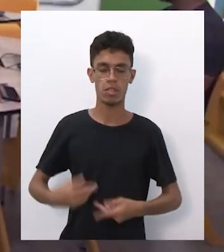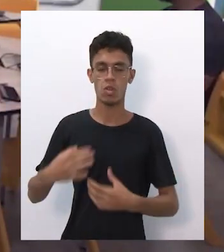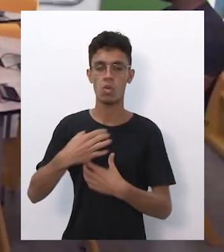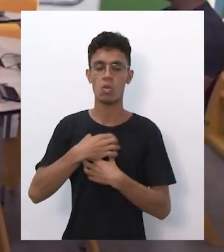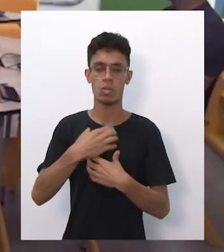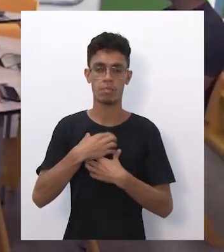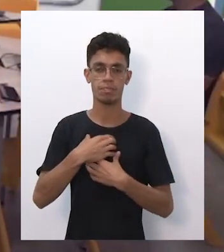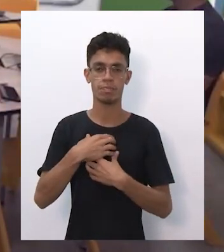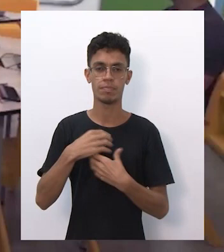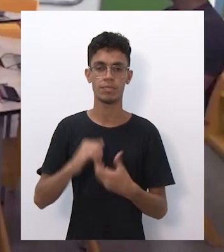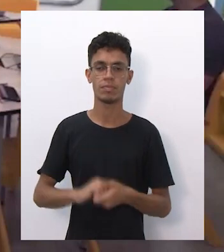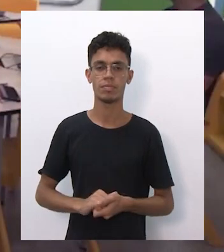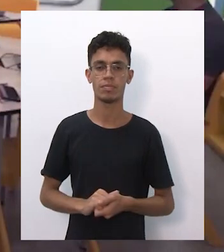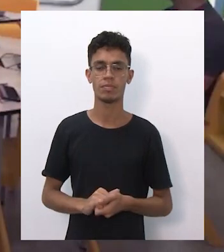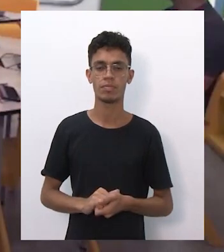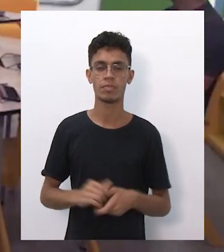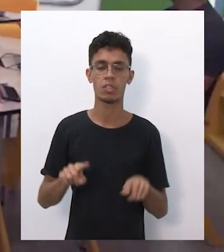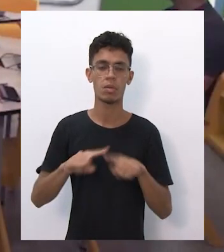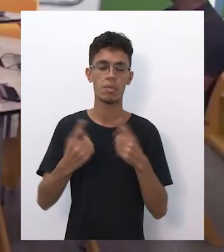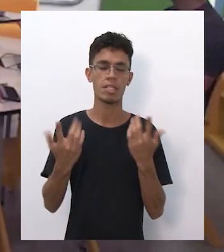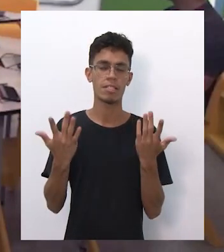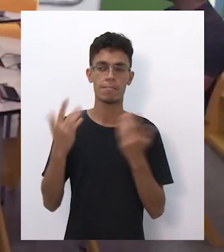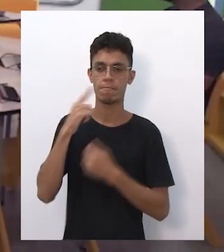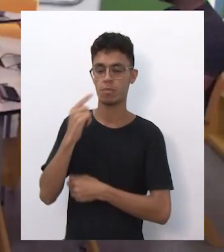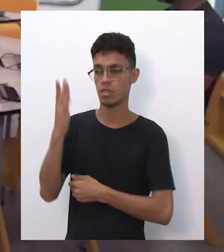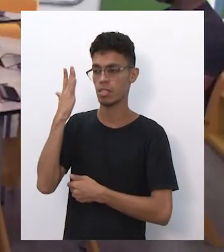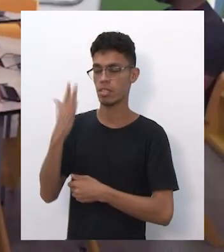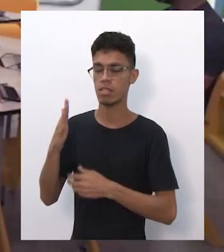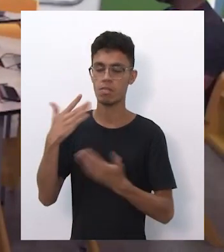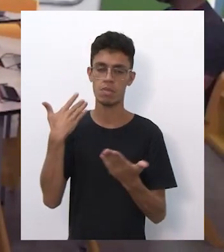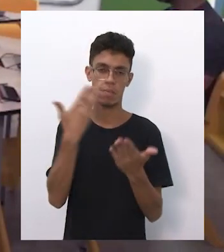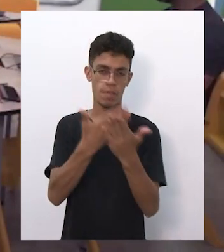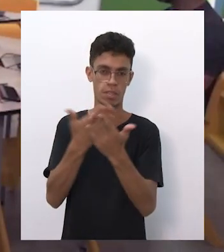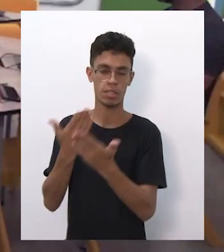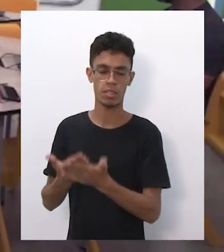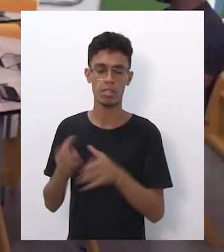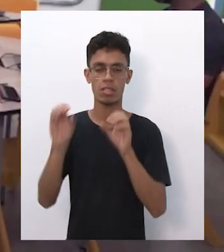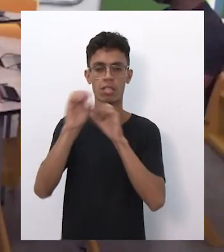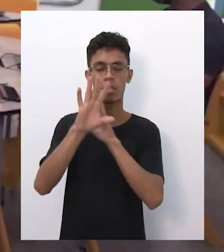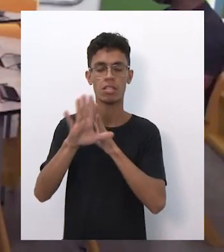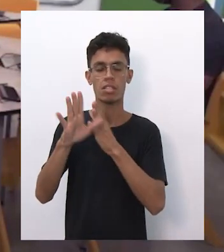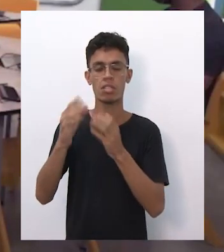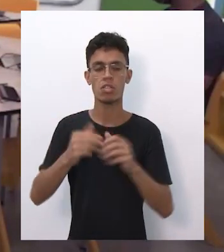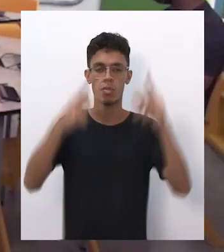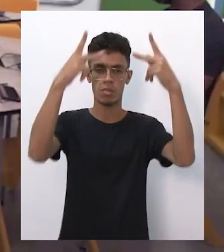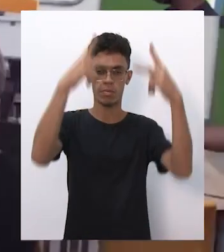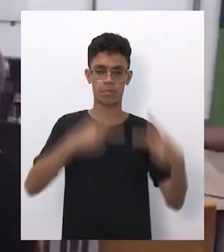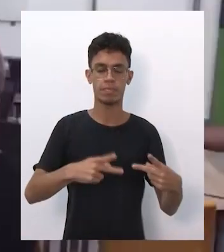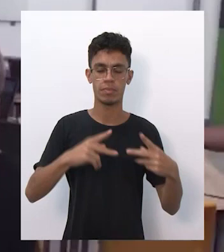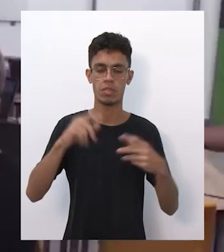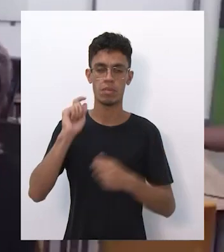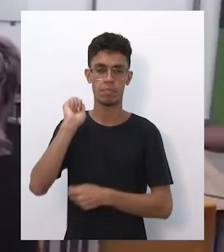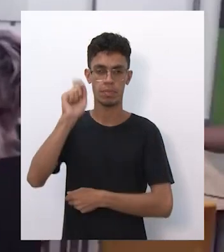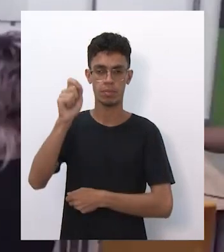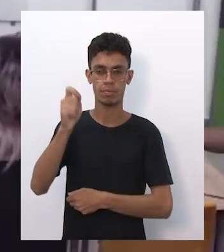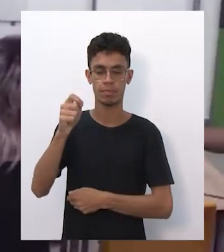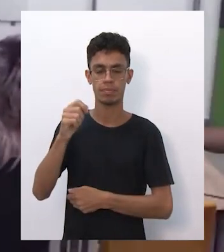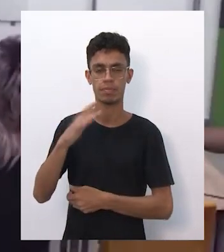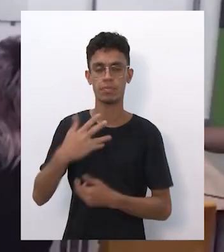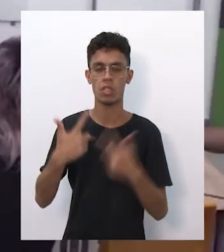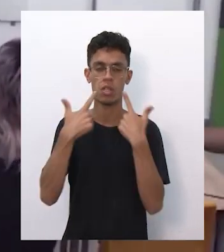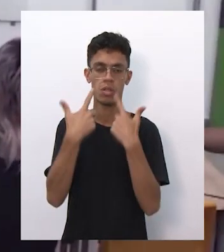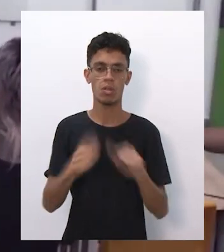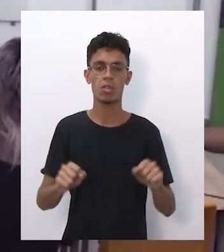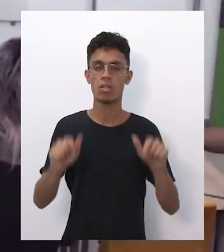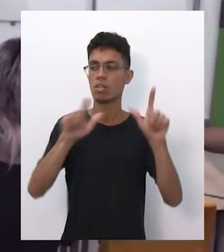lições específicas. Mas nesse caso a gente vai focar nas lições que são voltadas para a programação em blocos. A linguagem de programação em